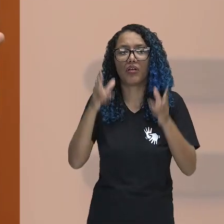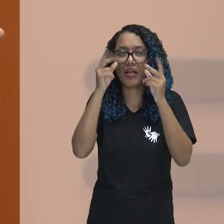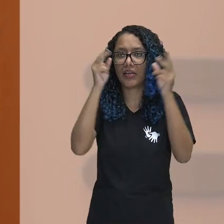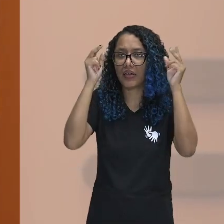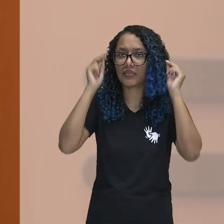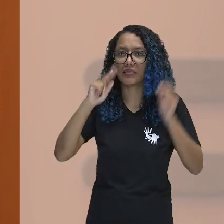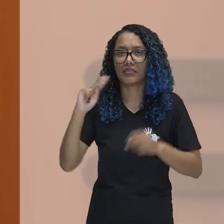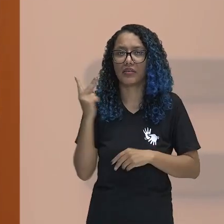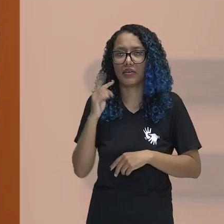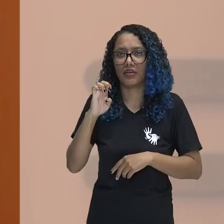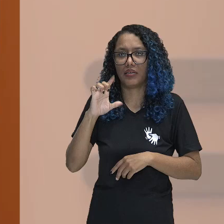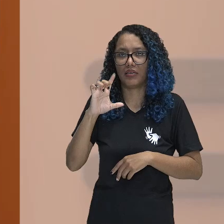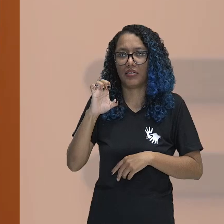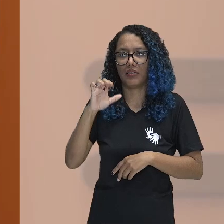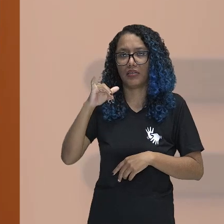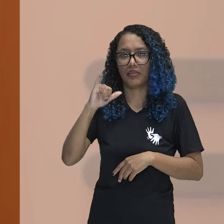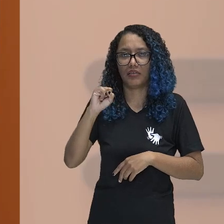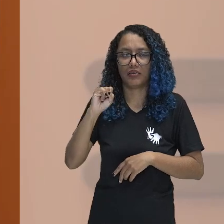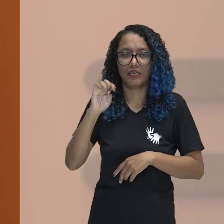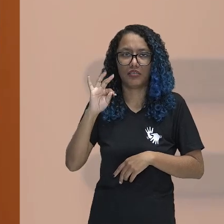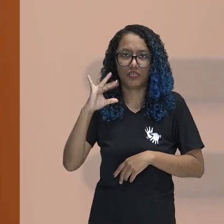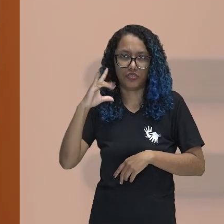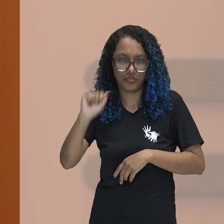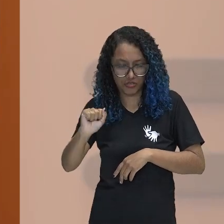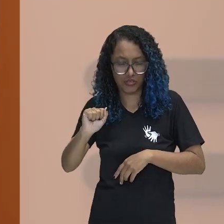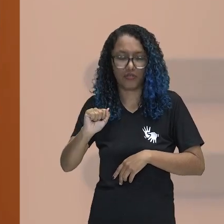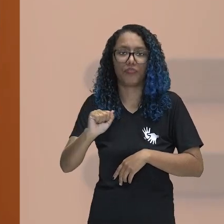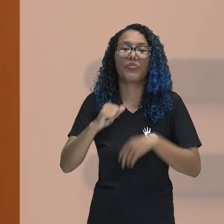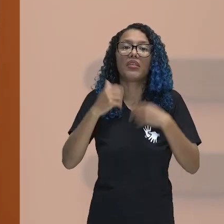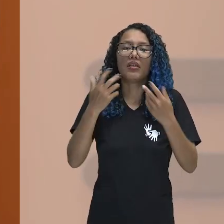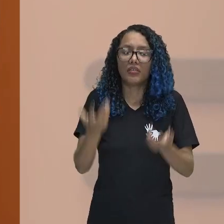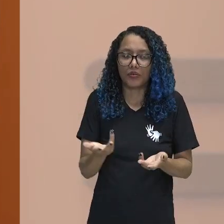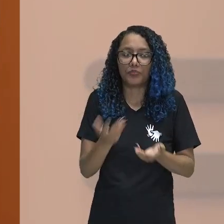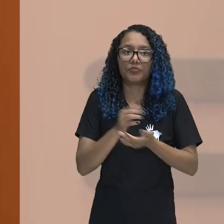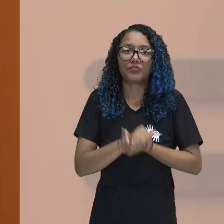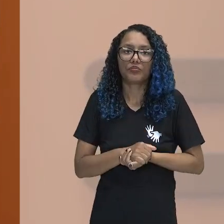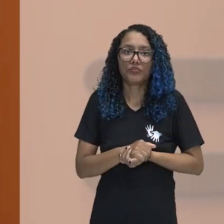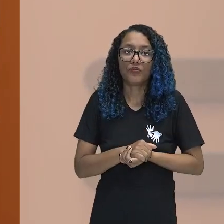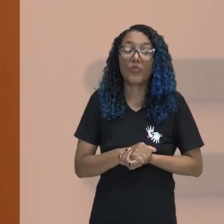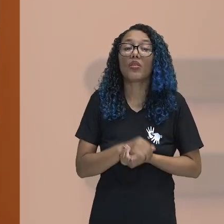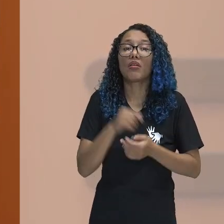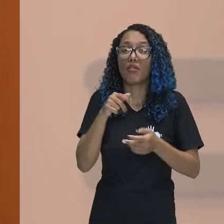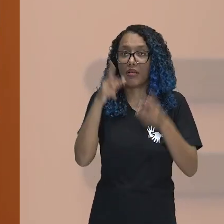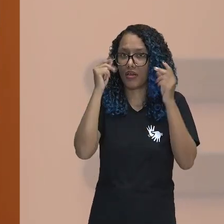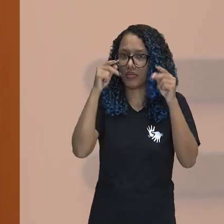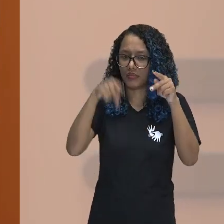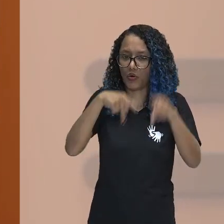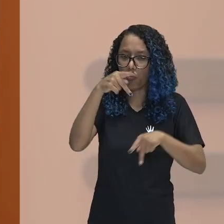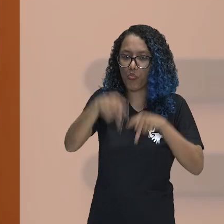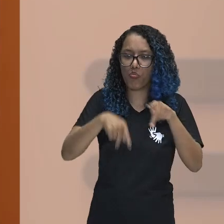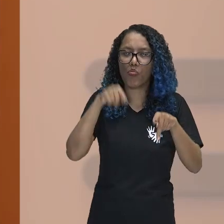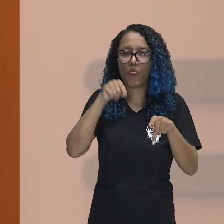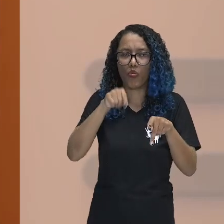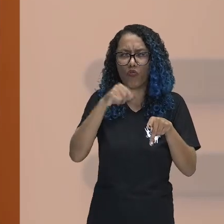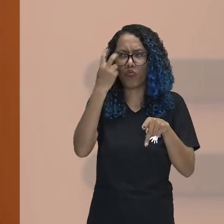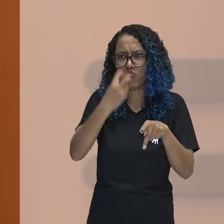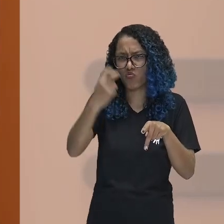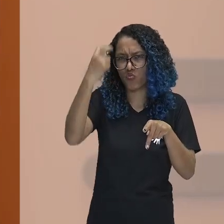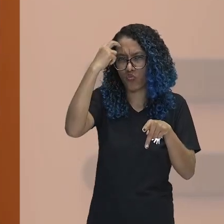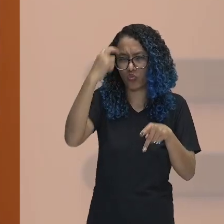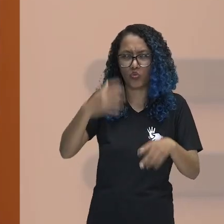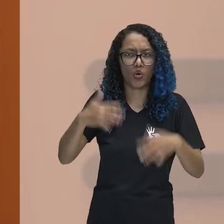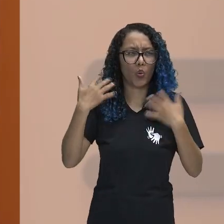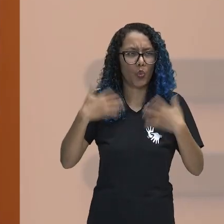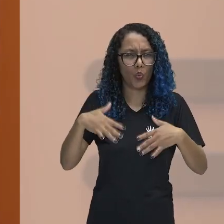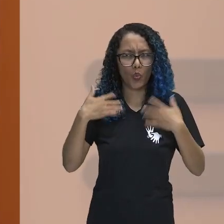então, professor, a gente está vendo que a Grécia é uma civilização, ou melhor, é um povo bastante rico culturalmente,